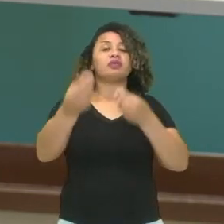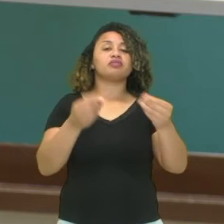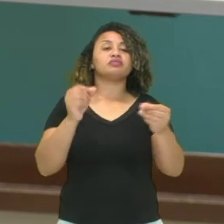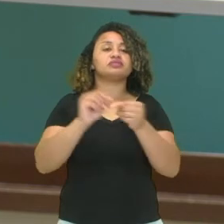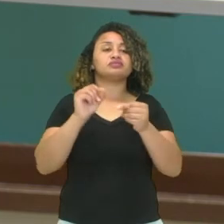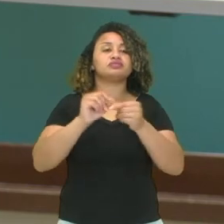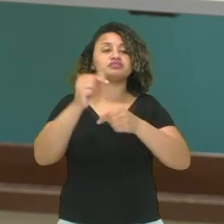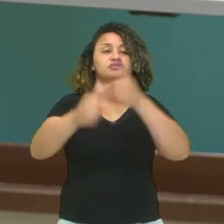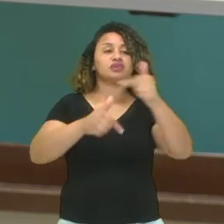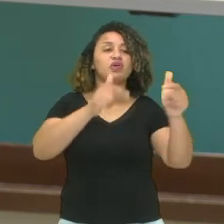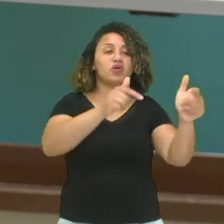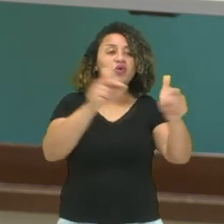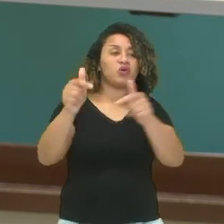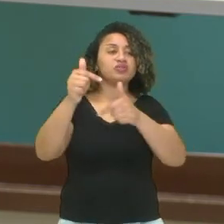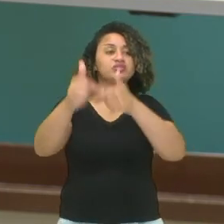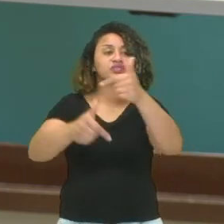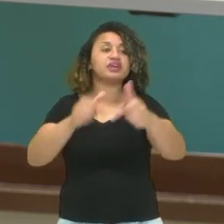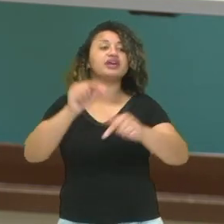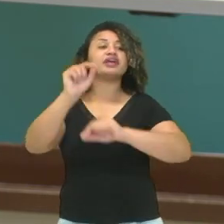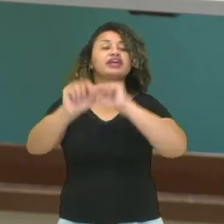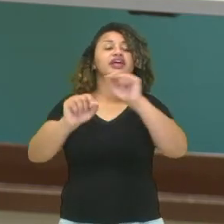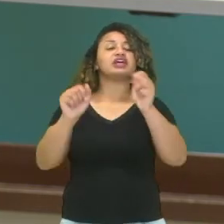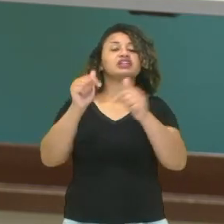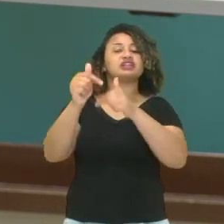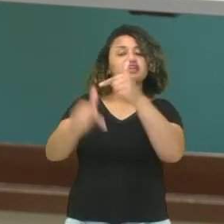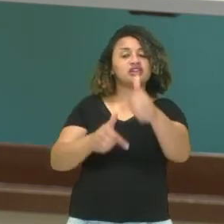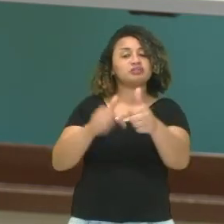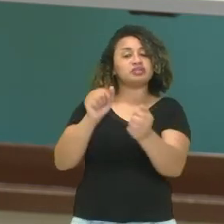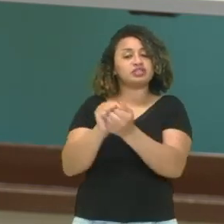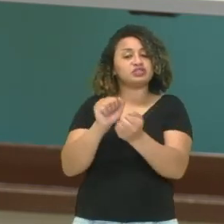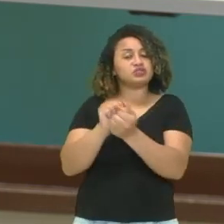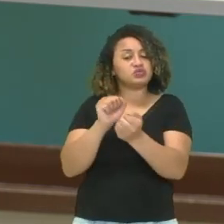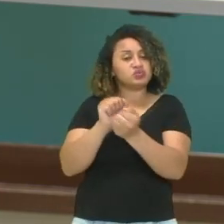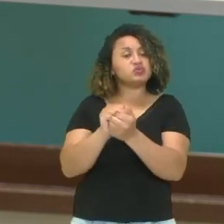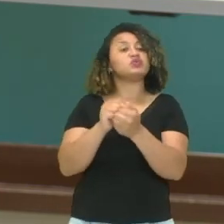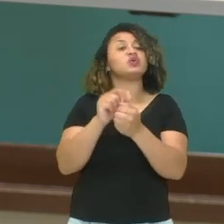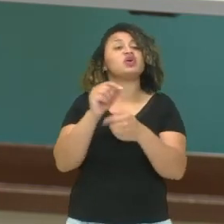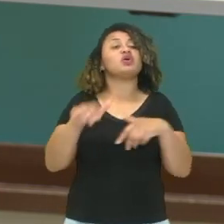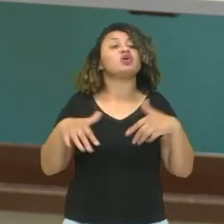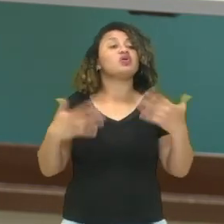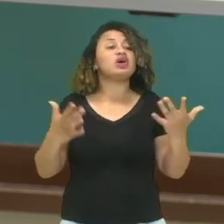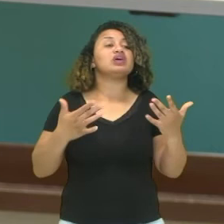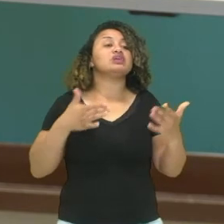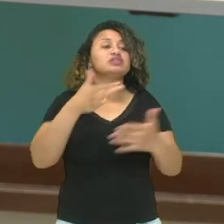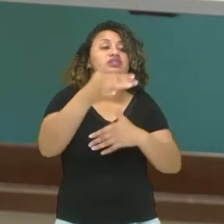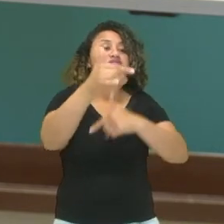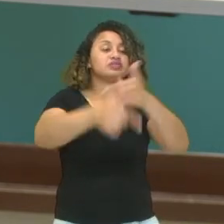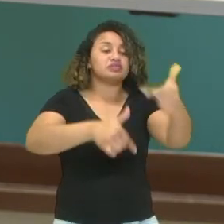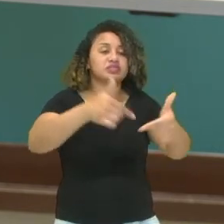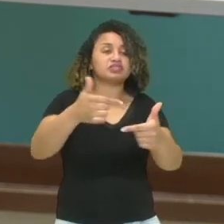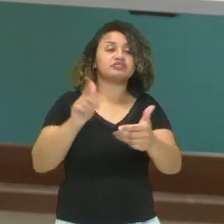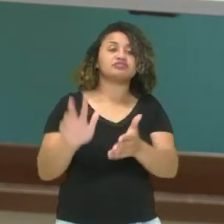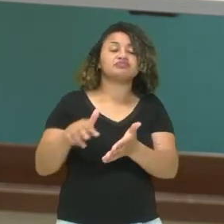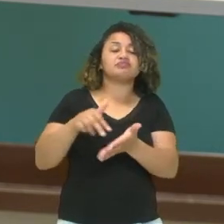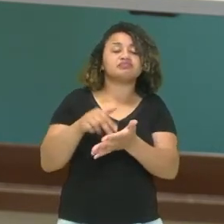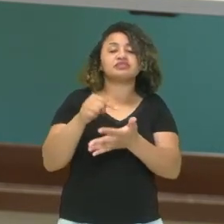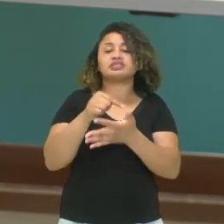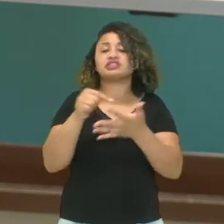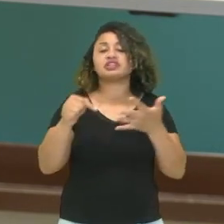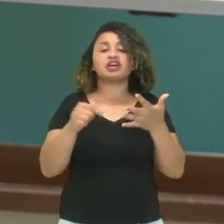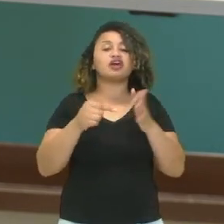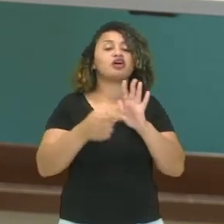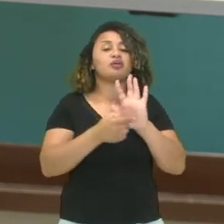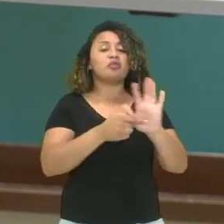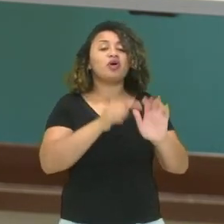Onde iremos trabalhar? Quem irá trabalhar conosco? Quando iremos trabalhar? Levantar questões que